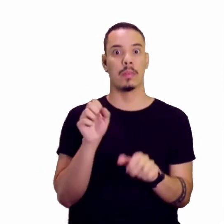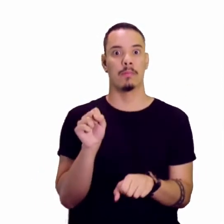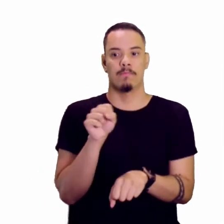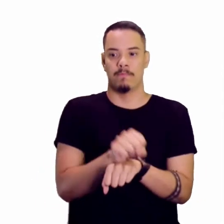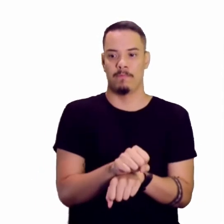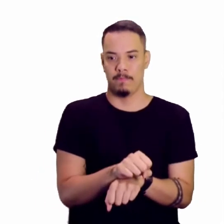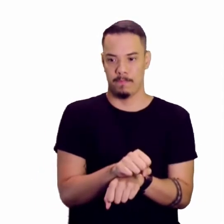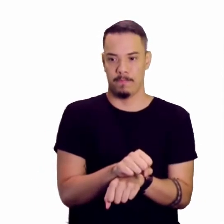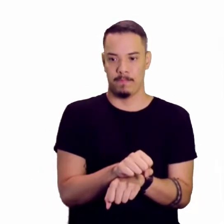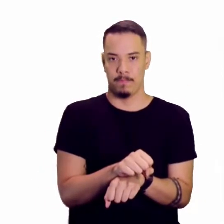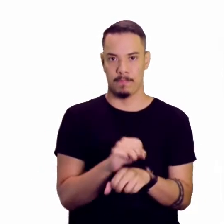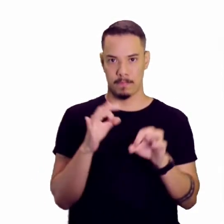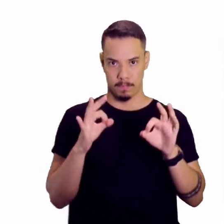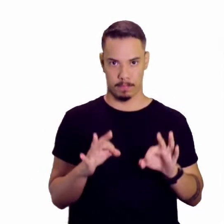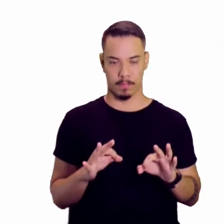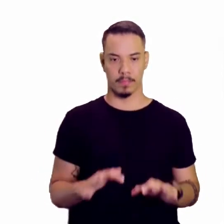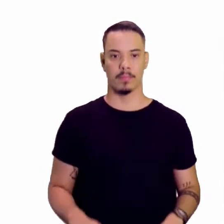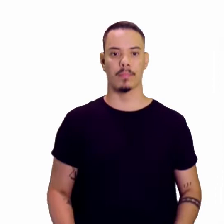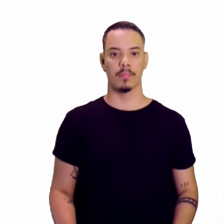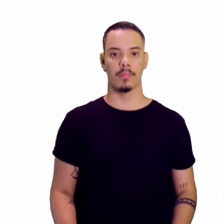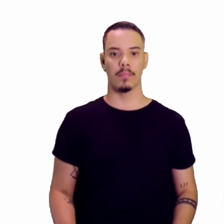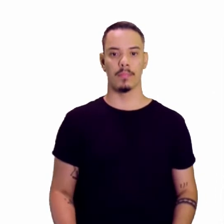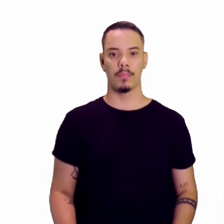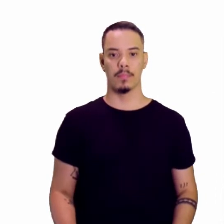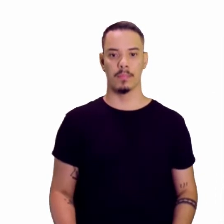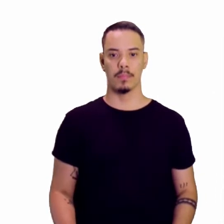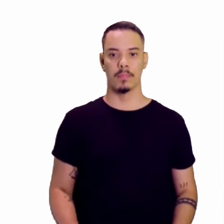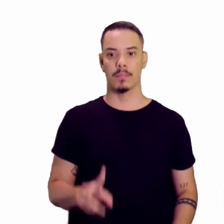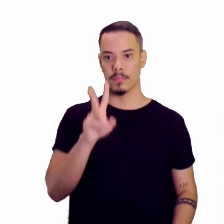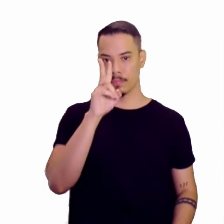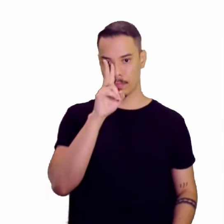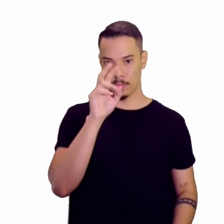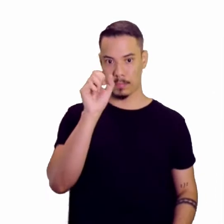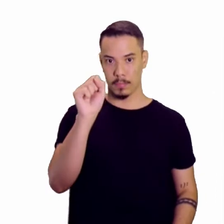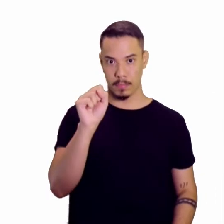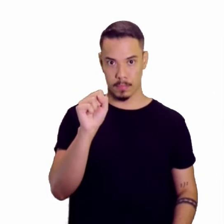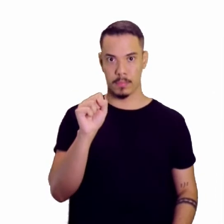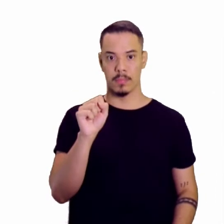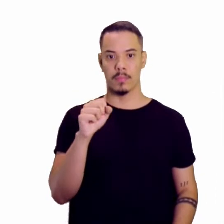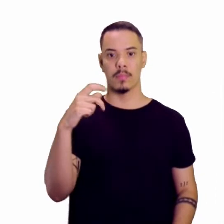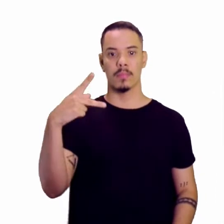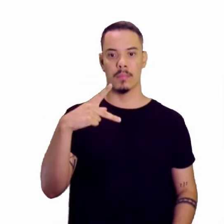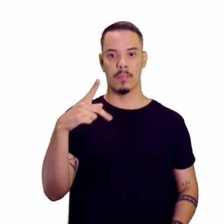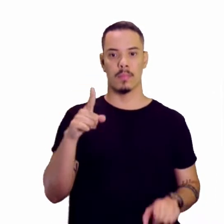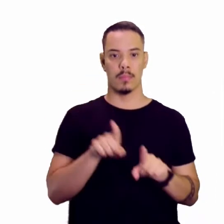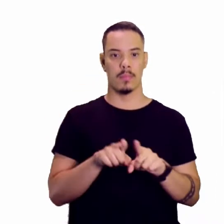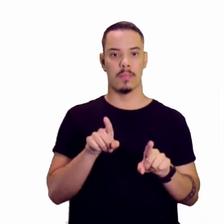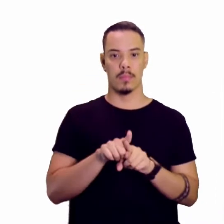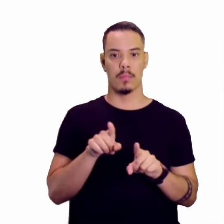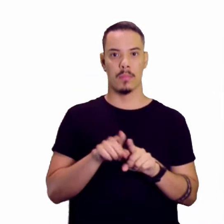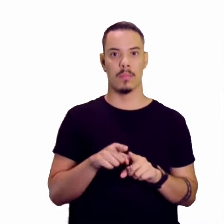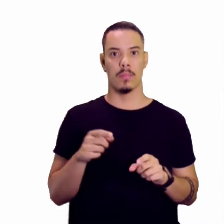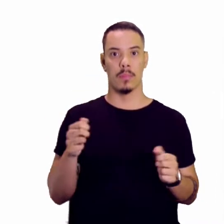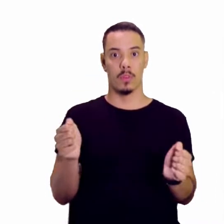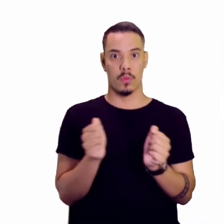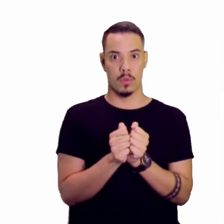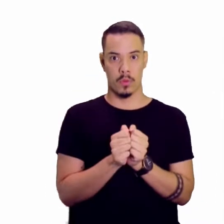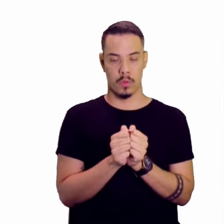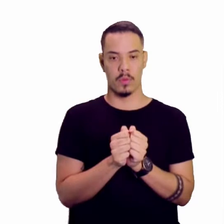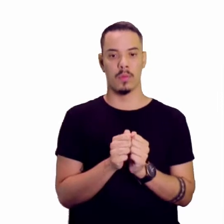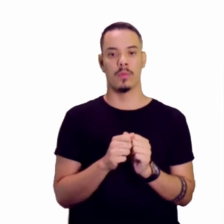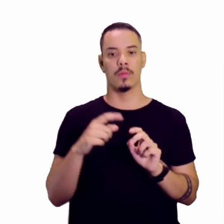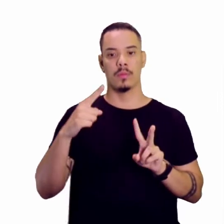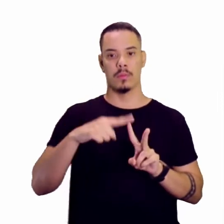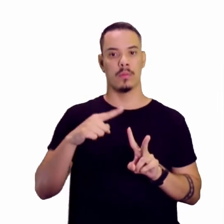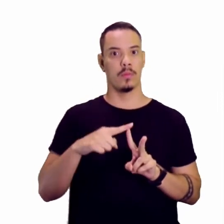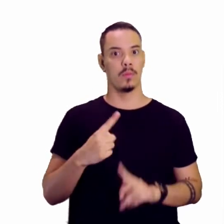né? Então, a força-peso, o P, que é uma força vetorial, tem um vetor em cima aí, P é a